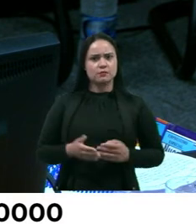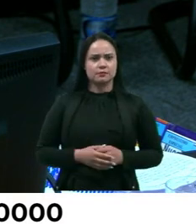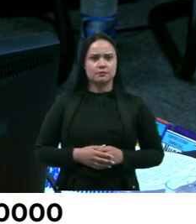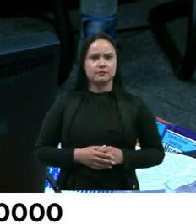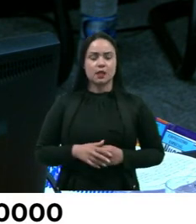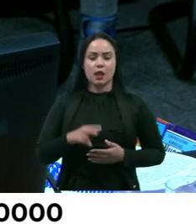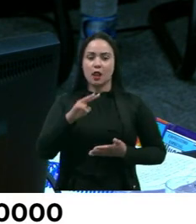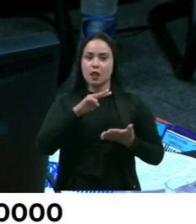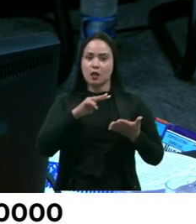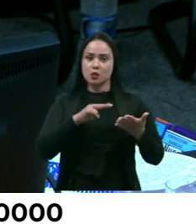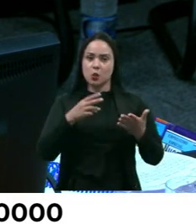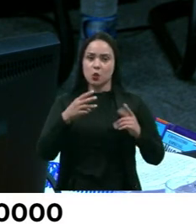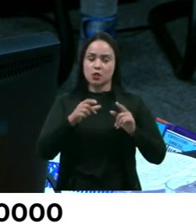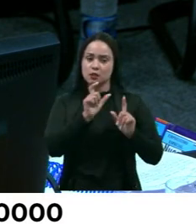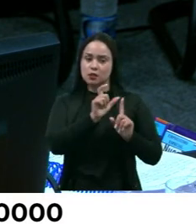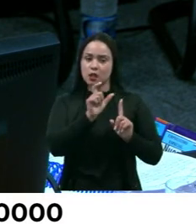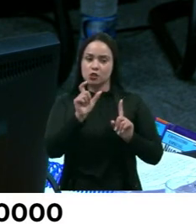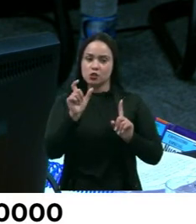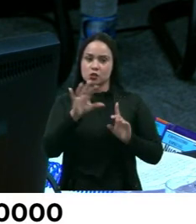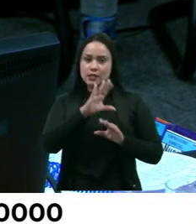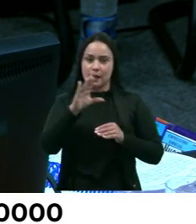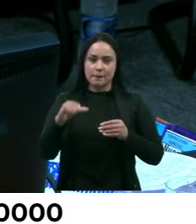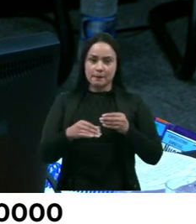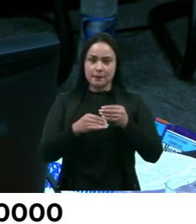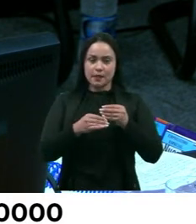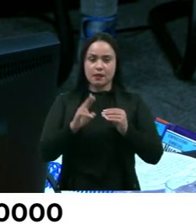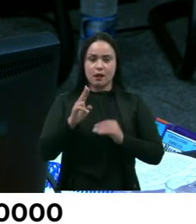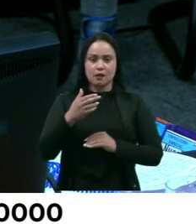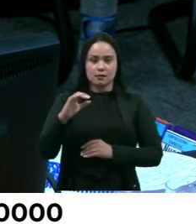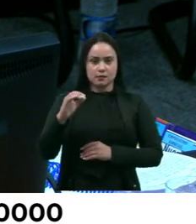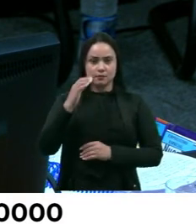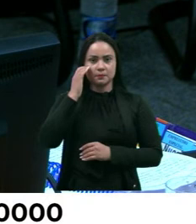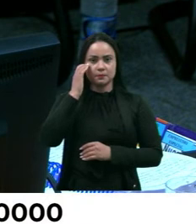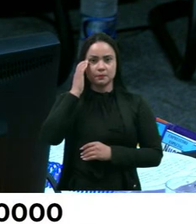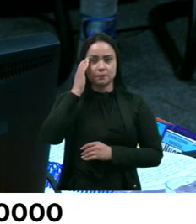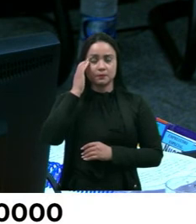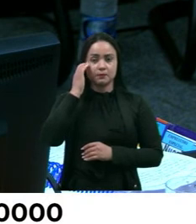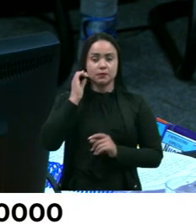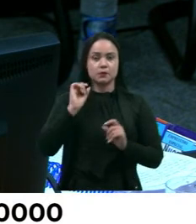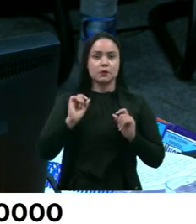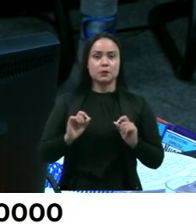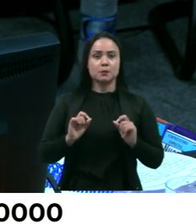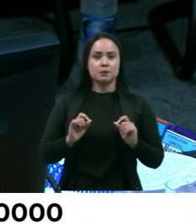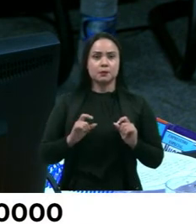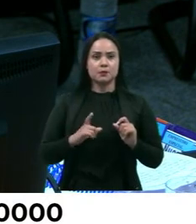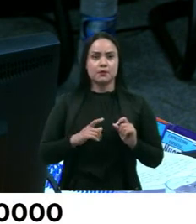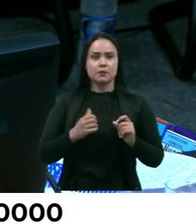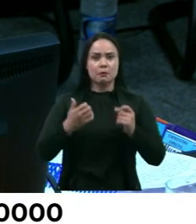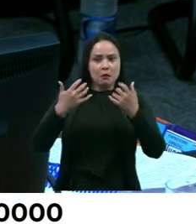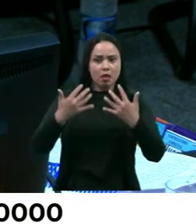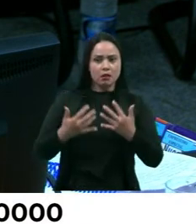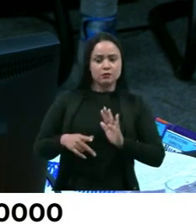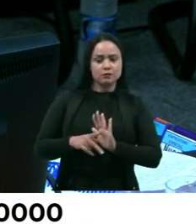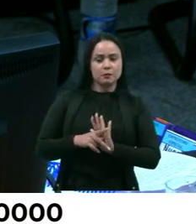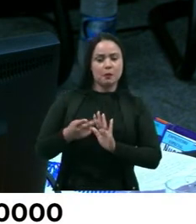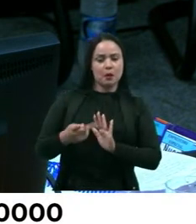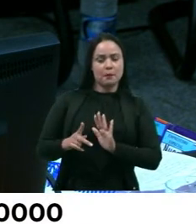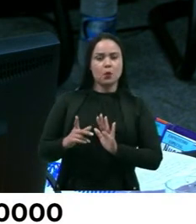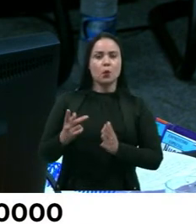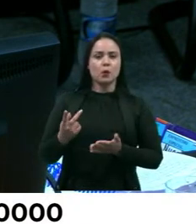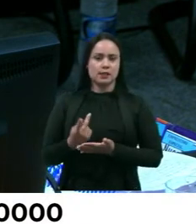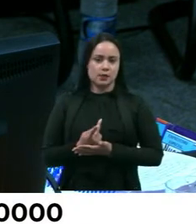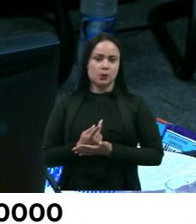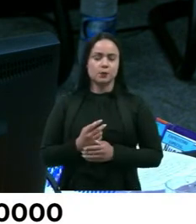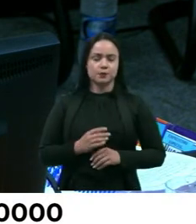eu vou me permitir a leitura de trechos da ementa do habeas corpus, onde é autoexplicativo o que